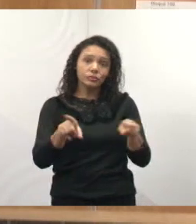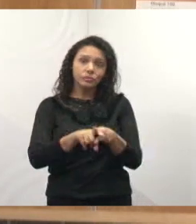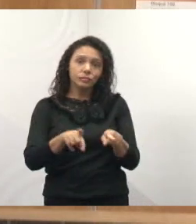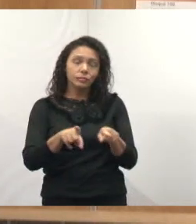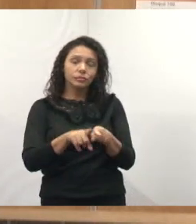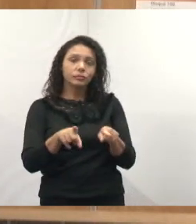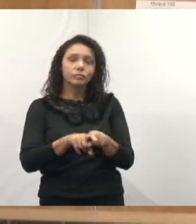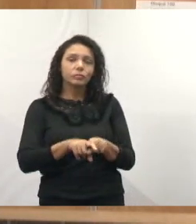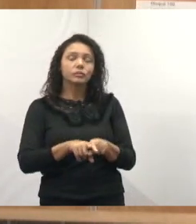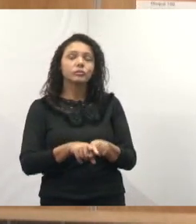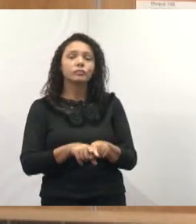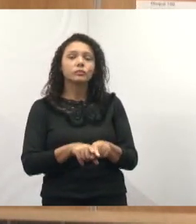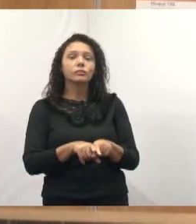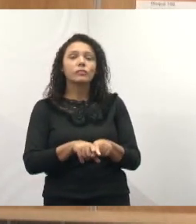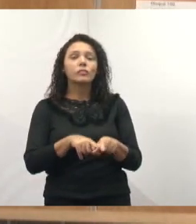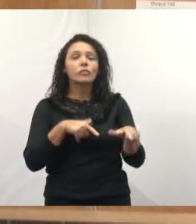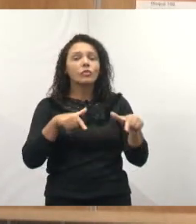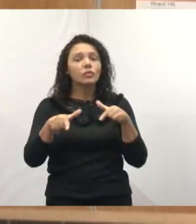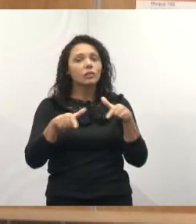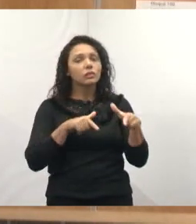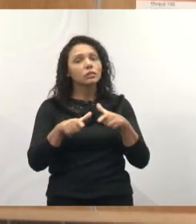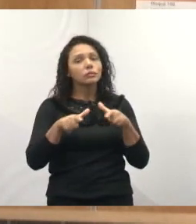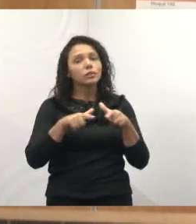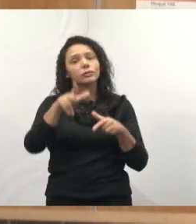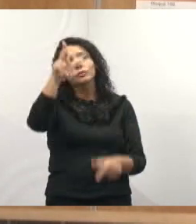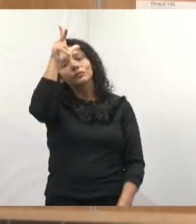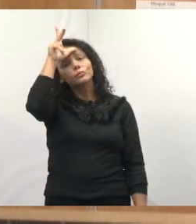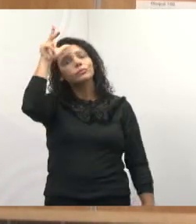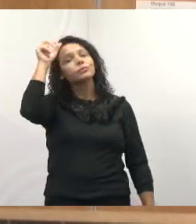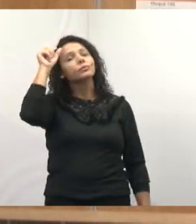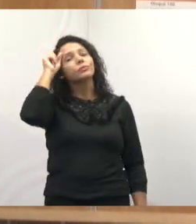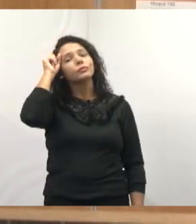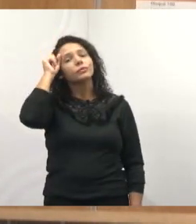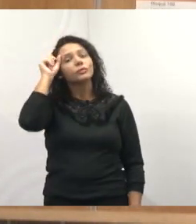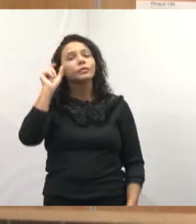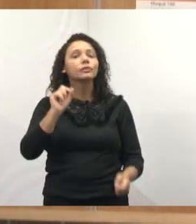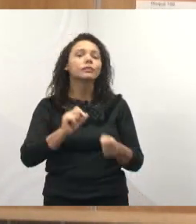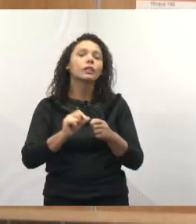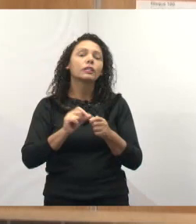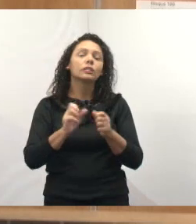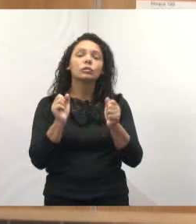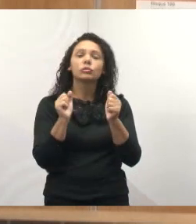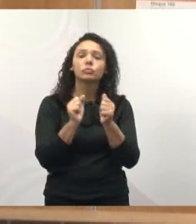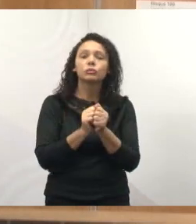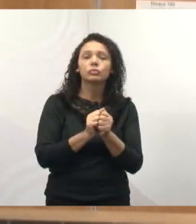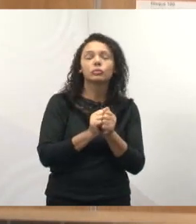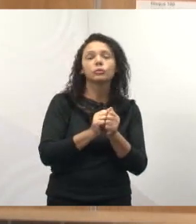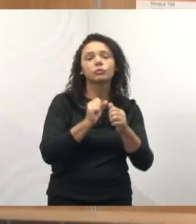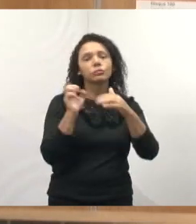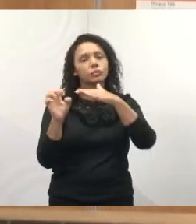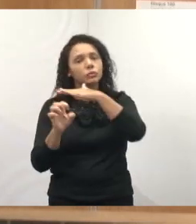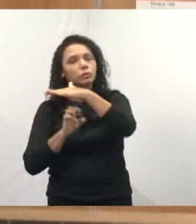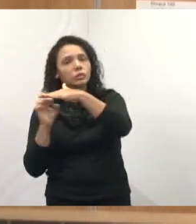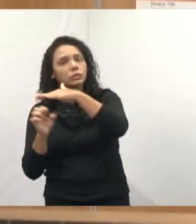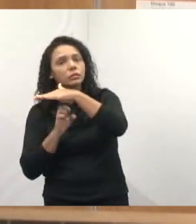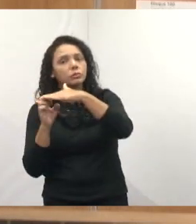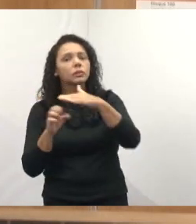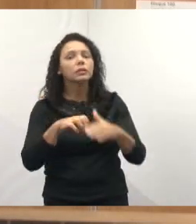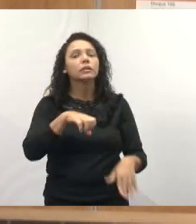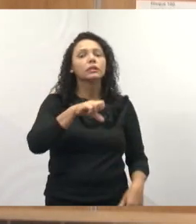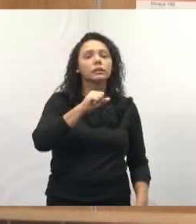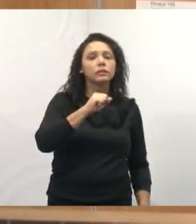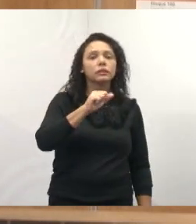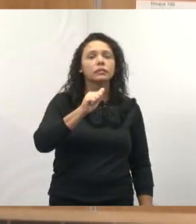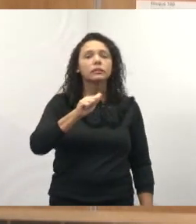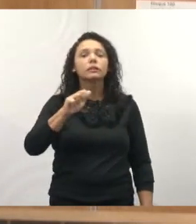na parte daquele trabalho que o prefeito vem fazendo junto aí ao Infra, junto ao SAI, aproveitando a presença